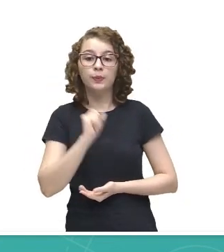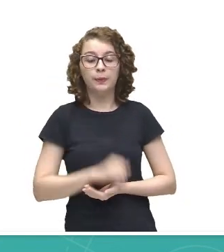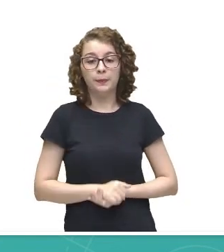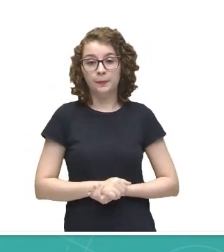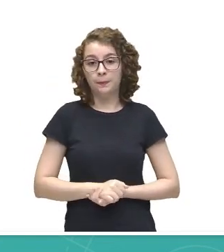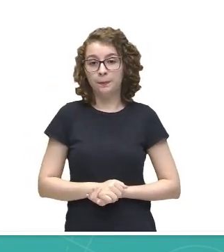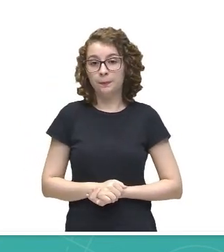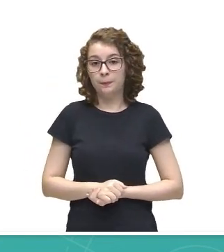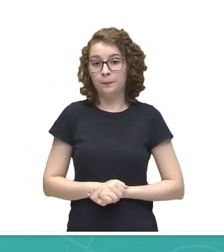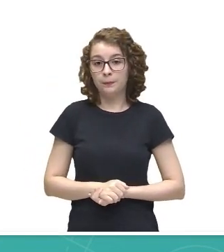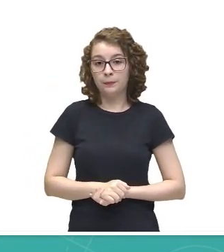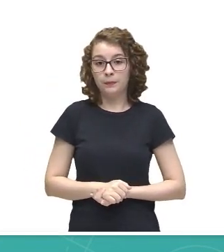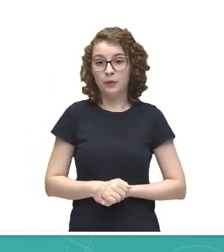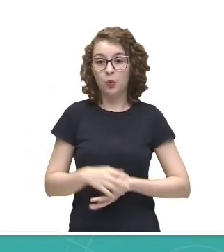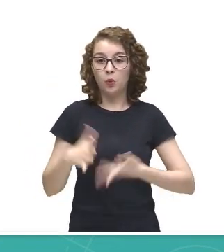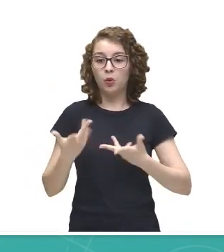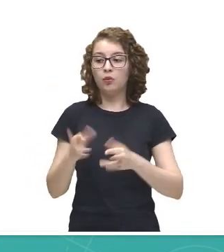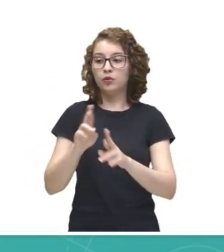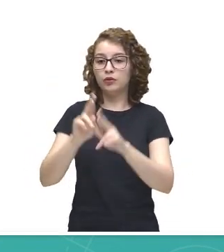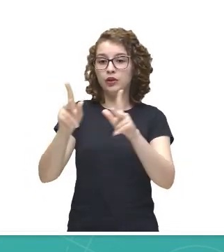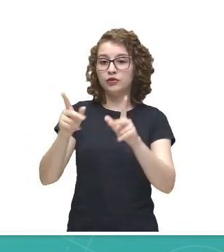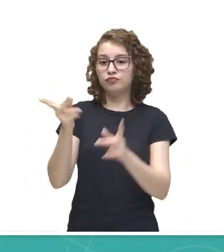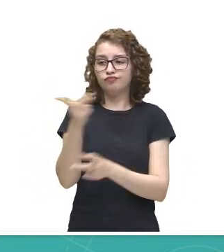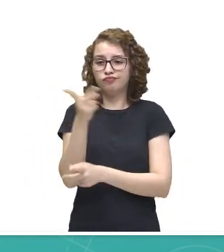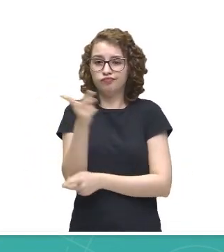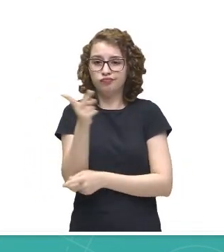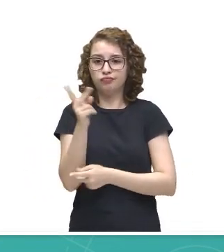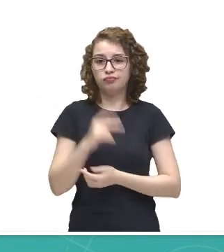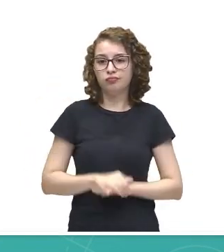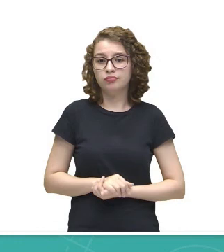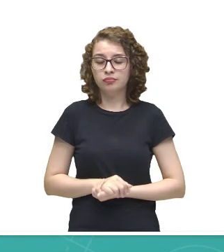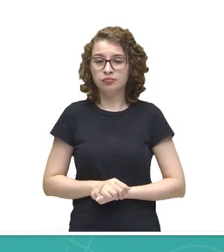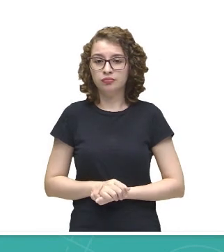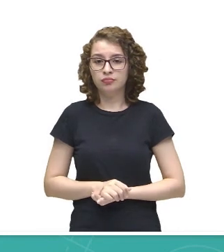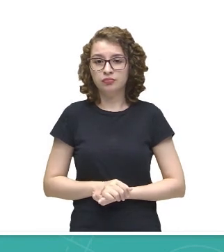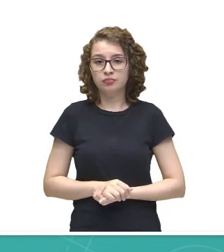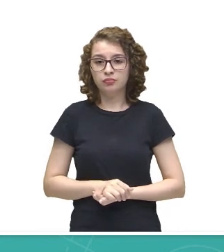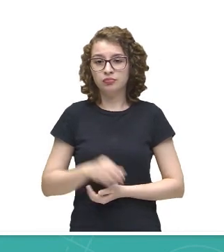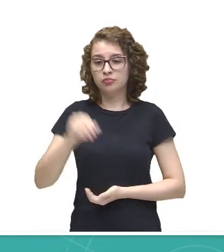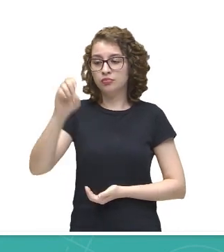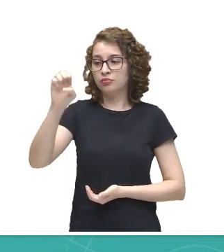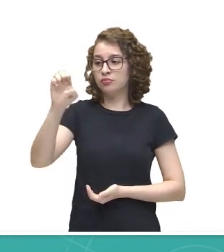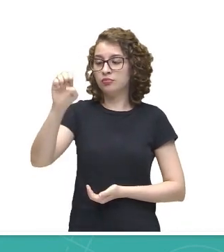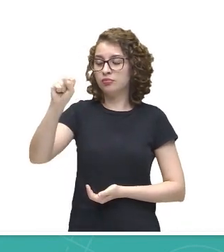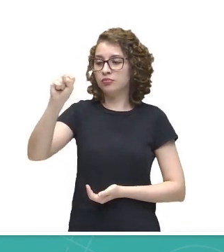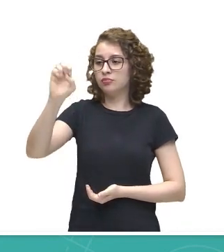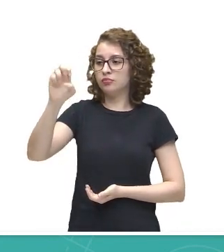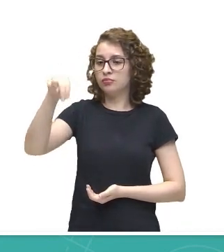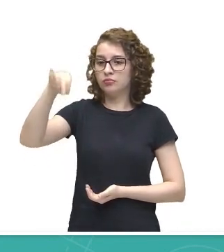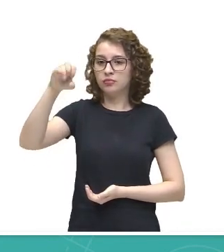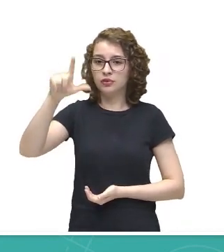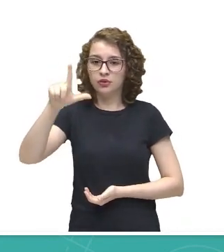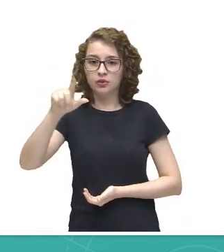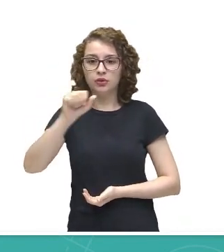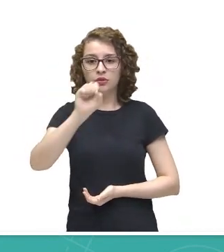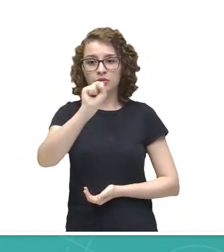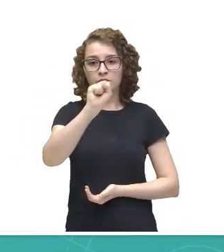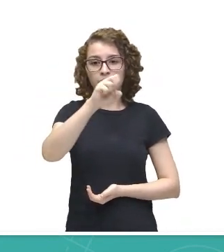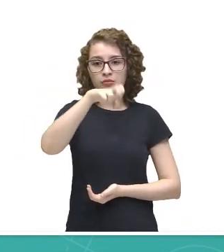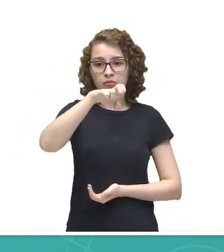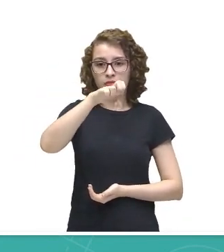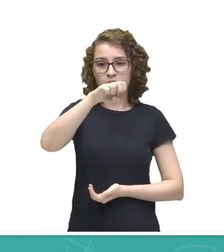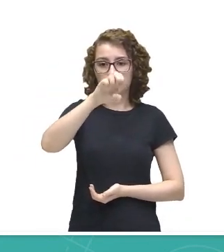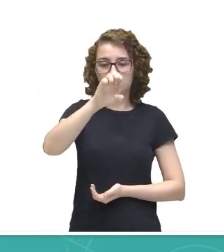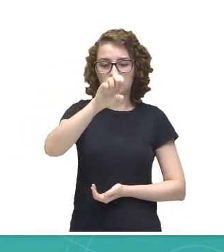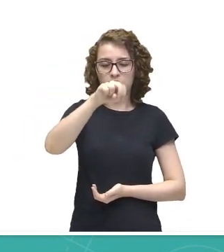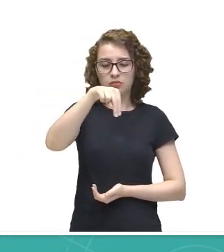Onde eu perguntei qual é a diferença do envelhecimento senil para o senescente. Então, como eu falei para vocês durante a